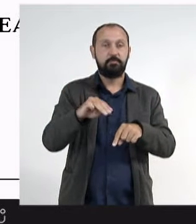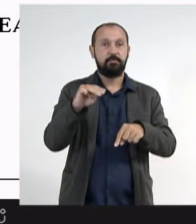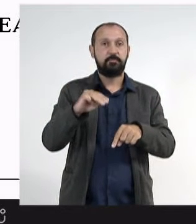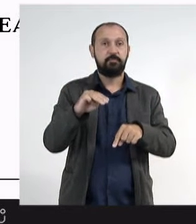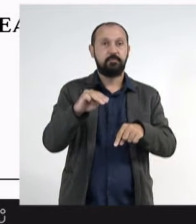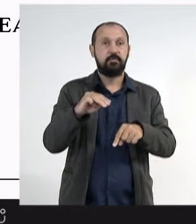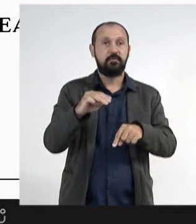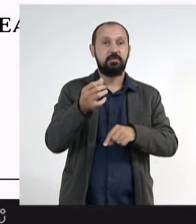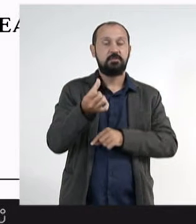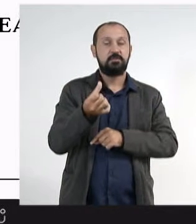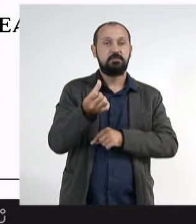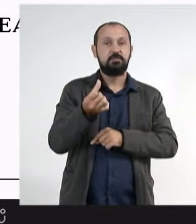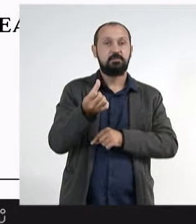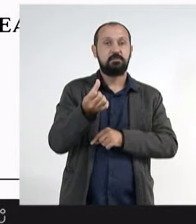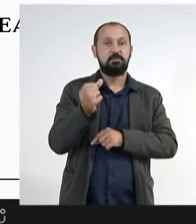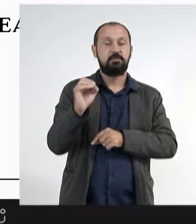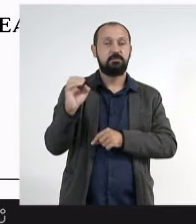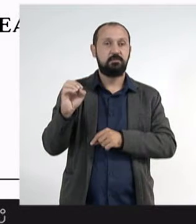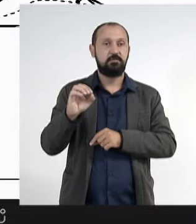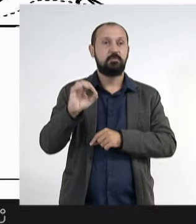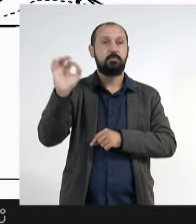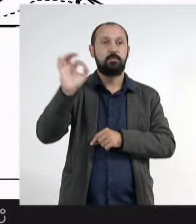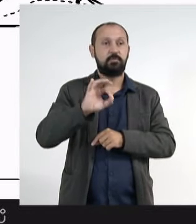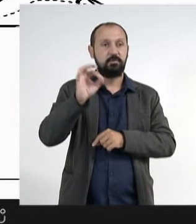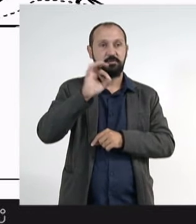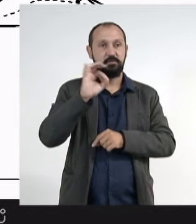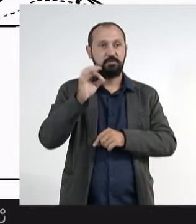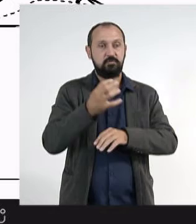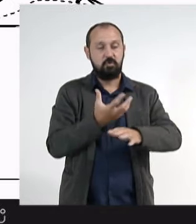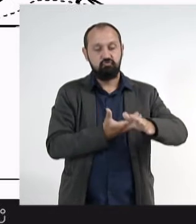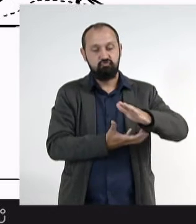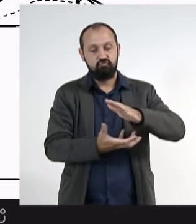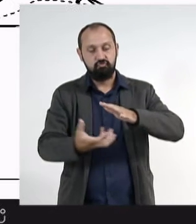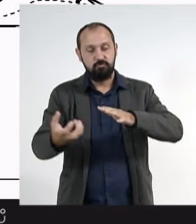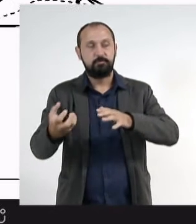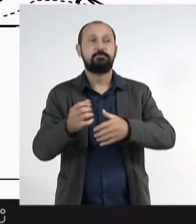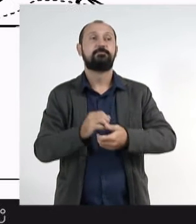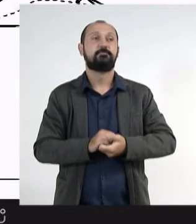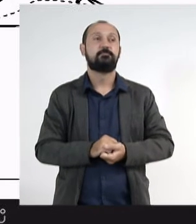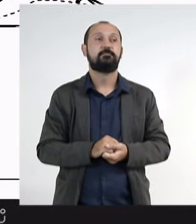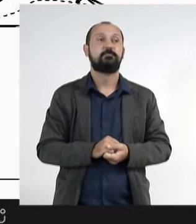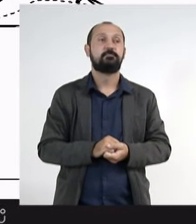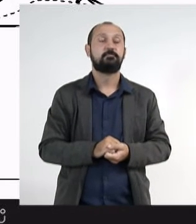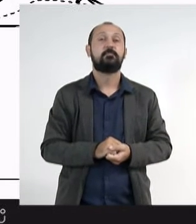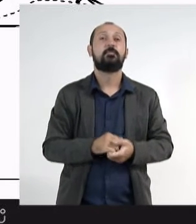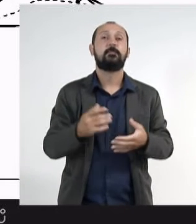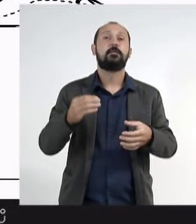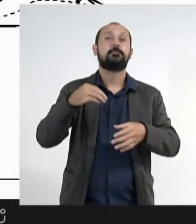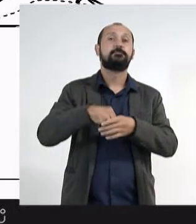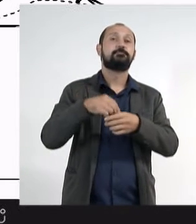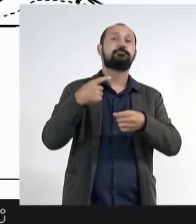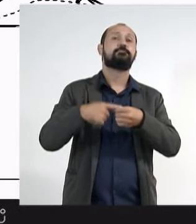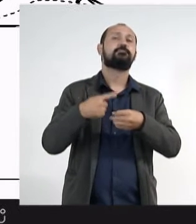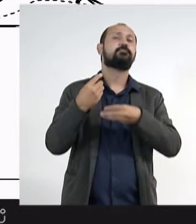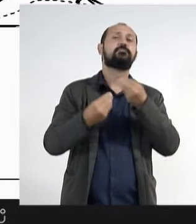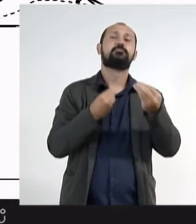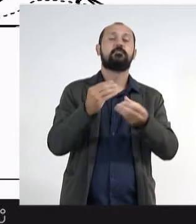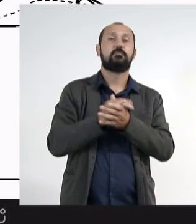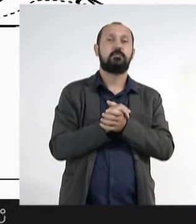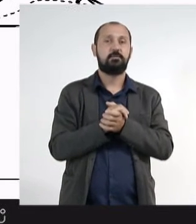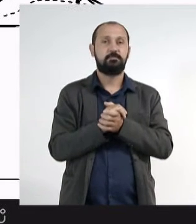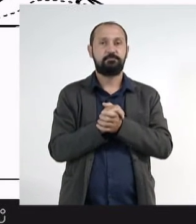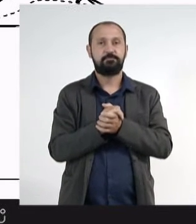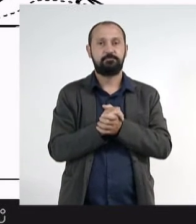aumenta 600% o escoamento. E como ocorre isso na cidade? À